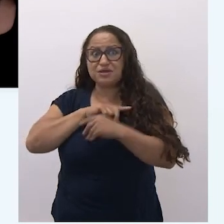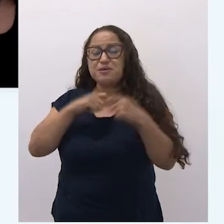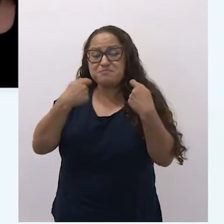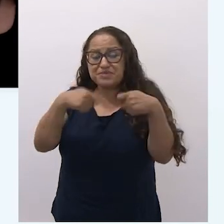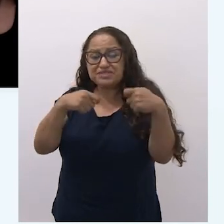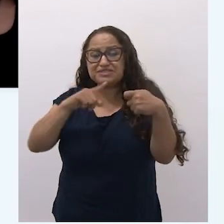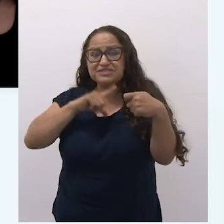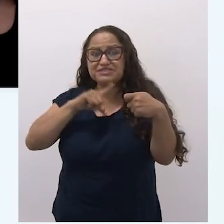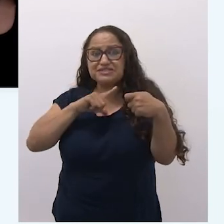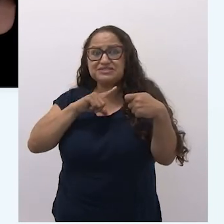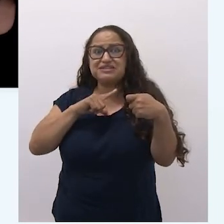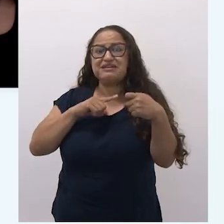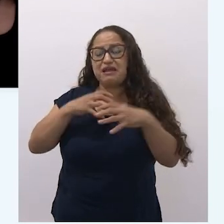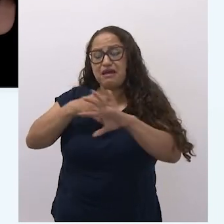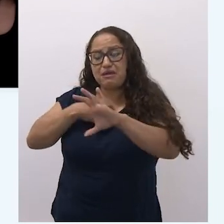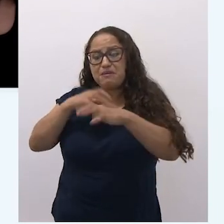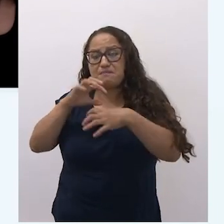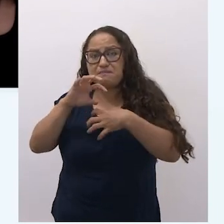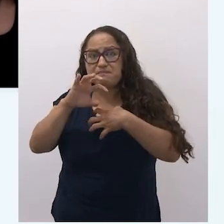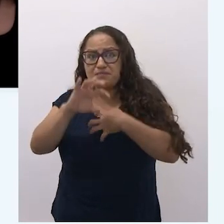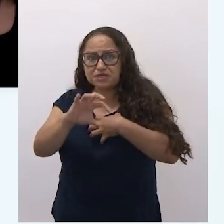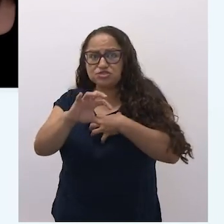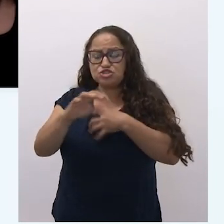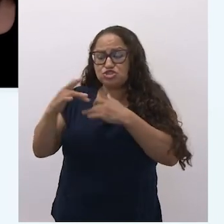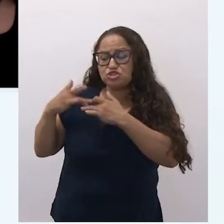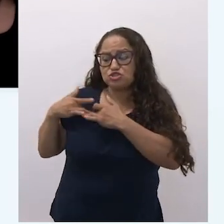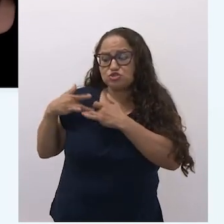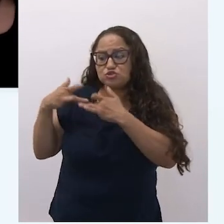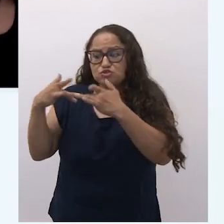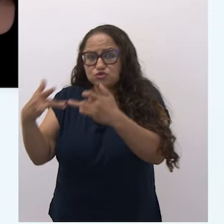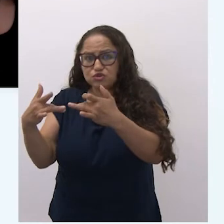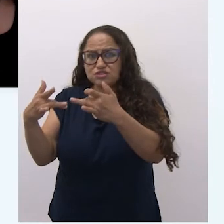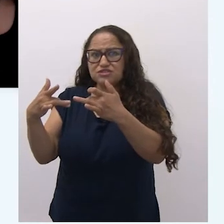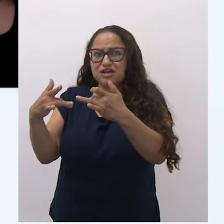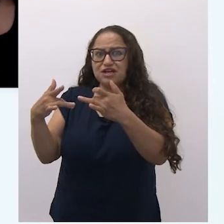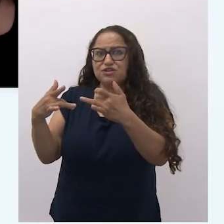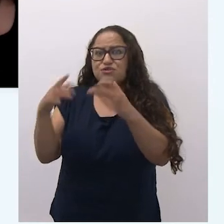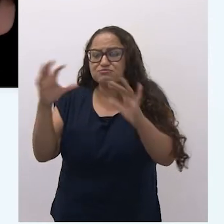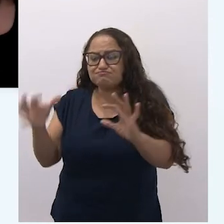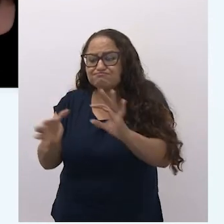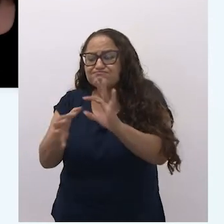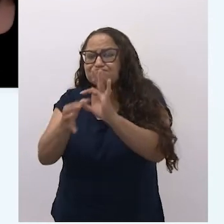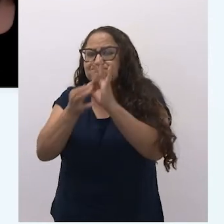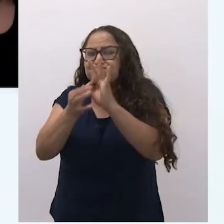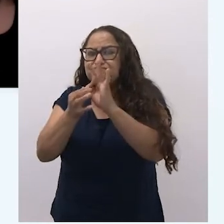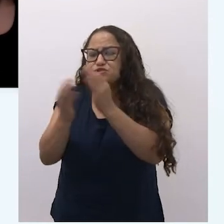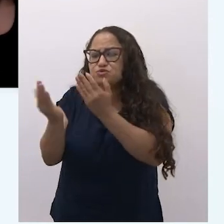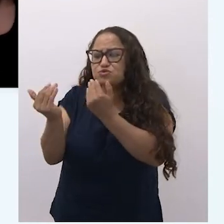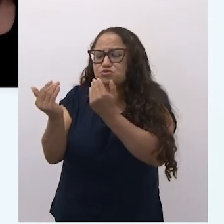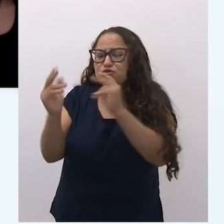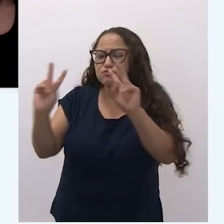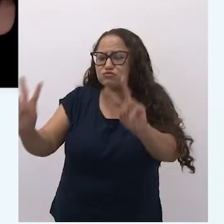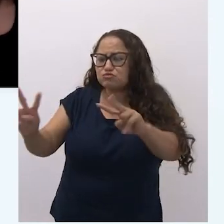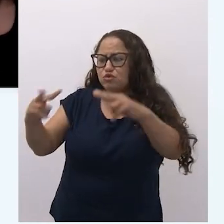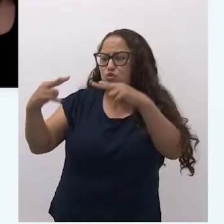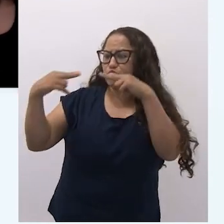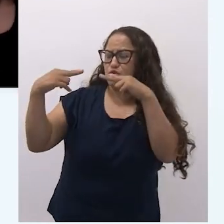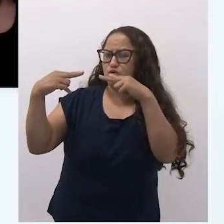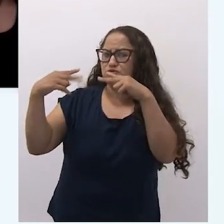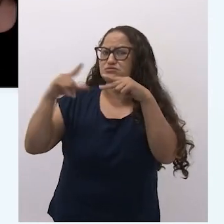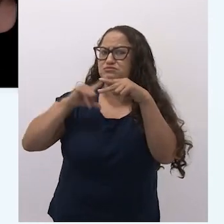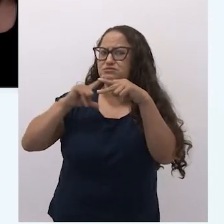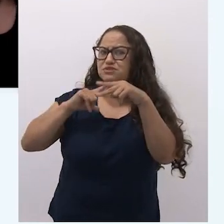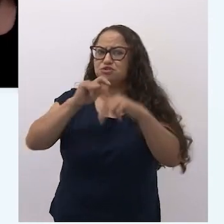solidário, empático, voltado para a construção de vínculos. Quando eu olho nos olhos dos